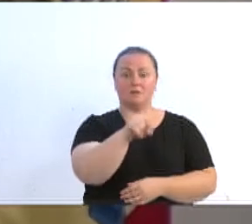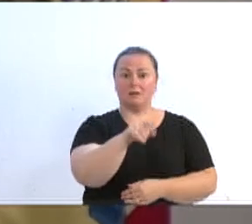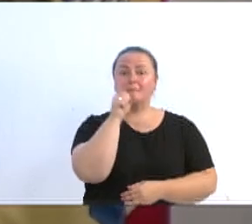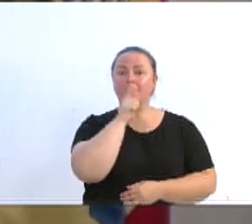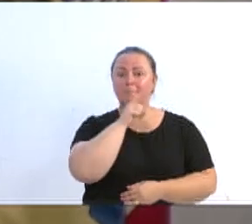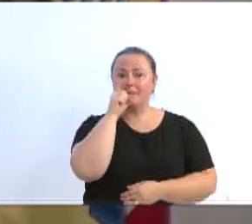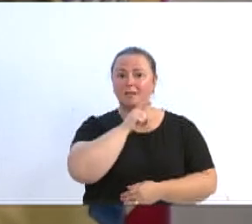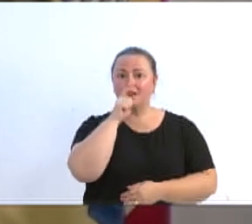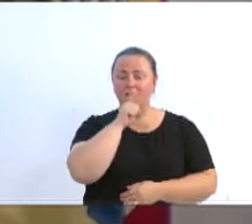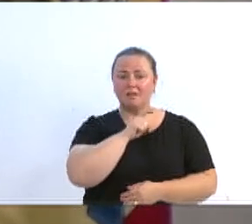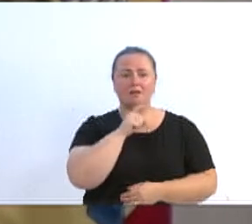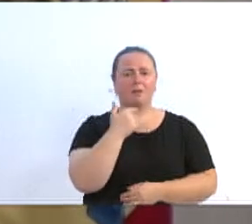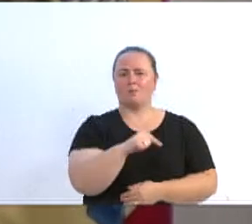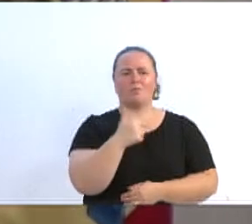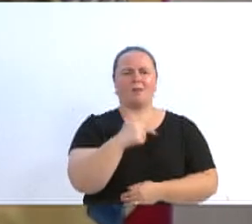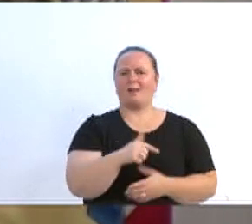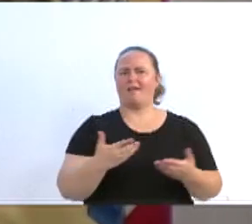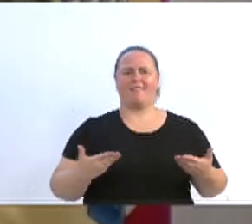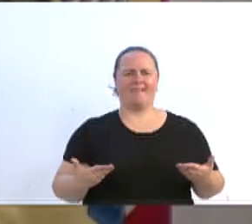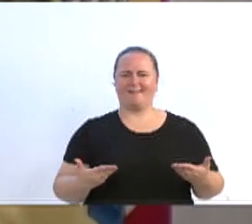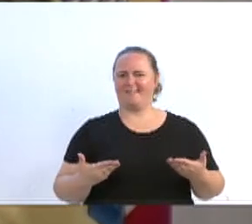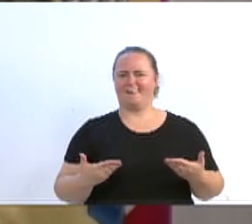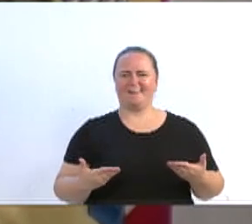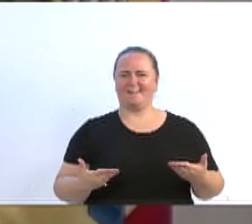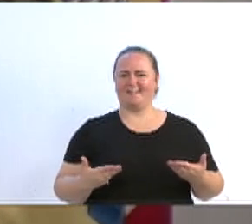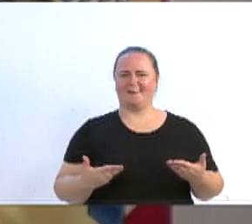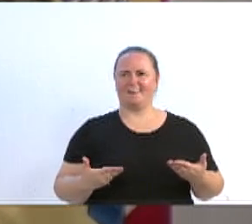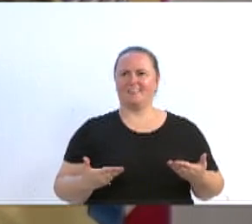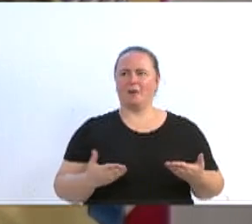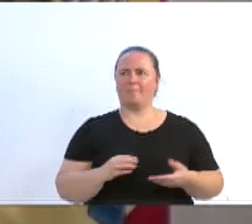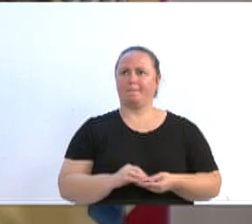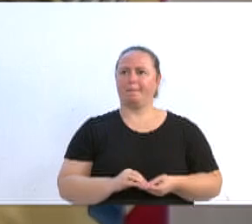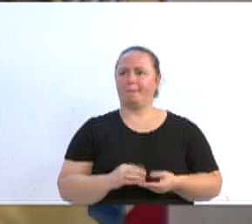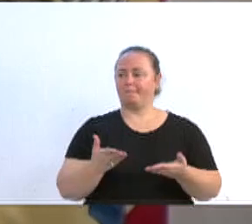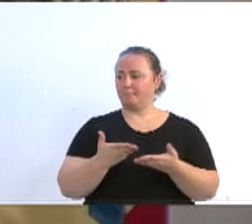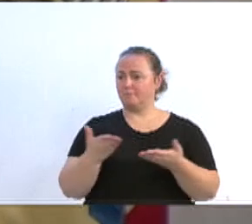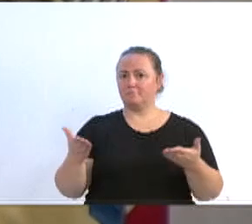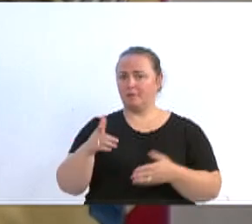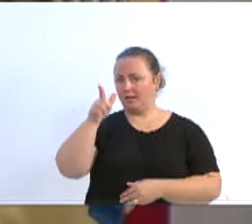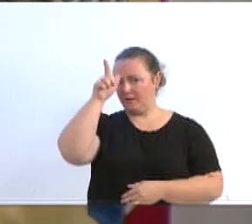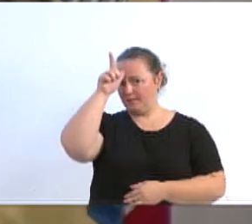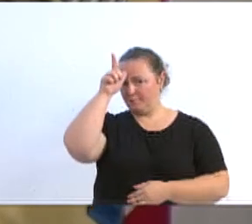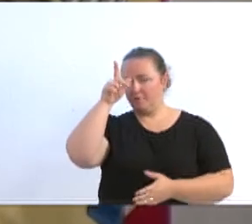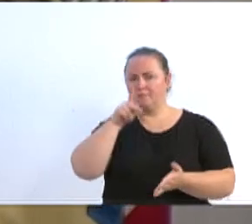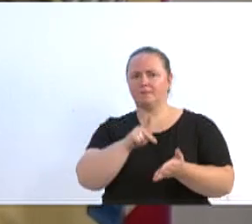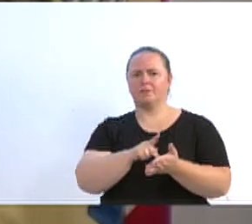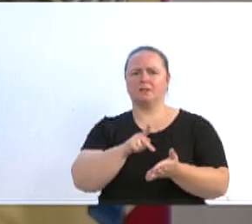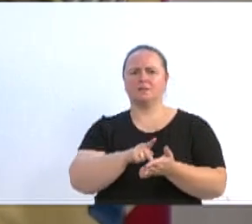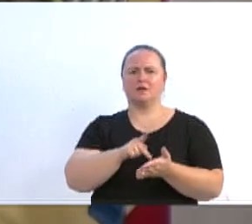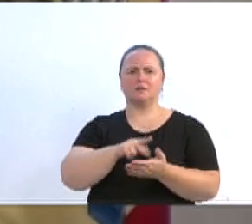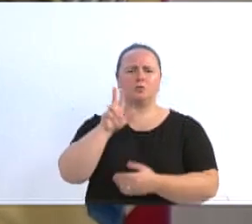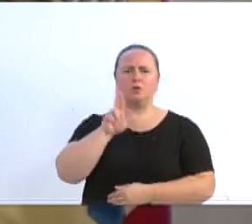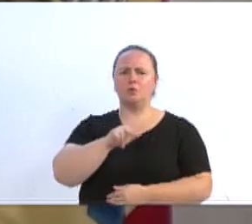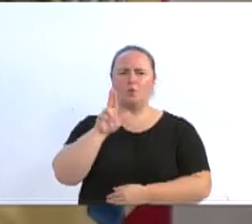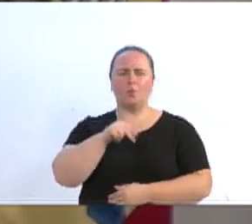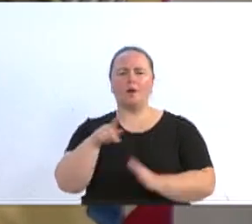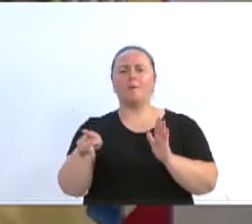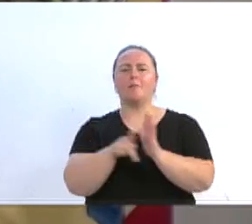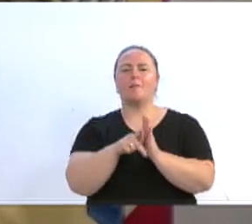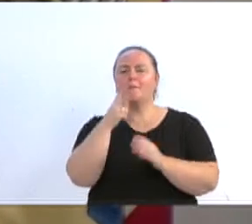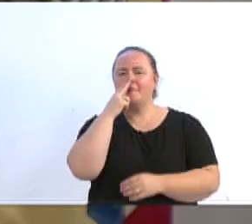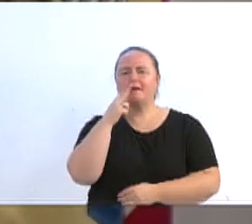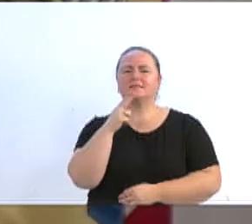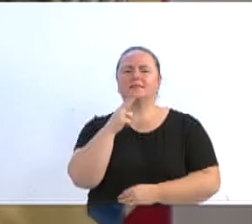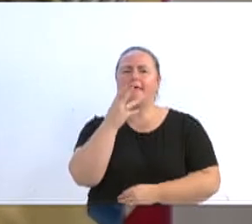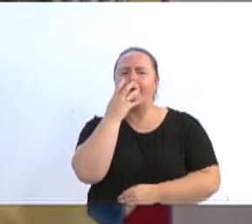uma fantasia. Agora, nós que falamos alemão, vereador Jens, nem ouvimos falar o Hunsrücker Deutsch aqui. Isso se fala no Rio Grande do